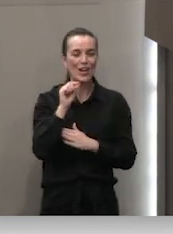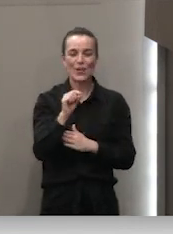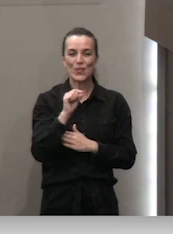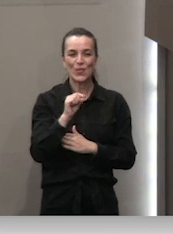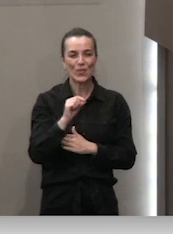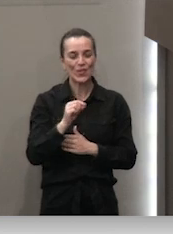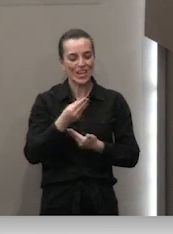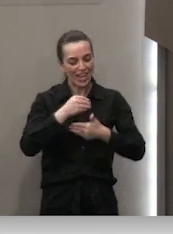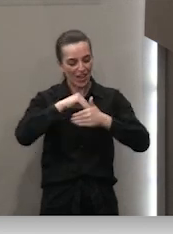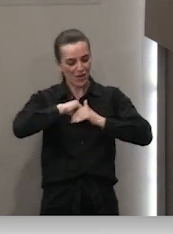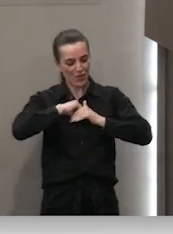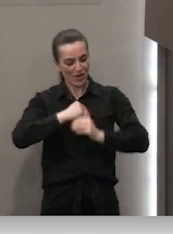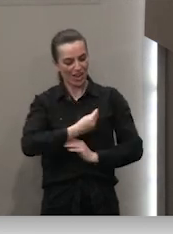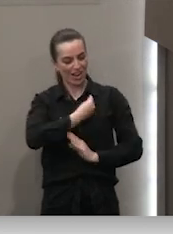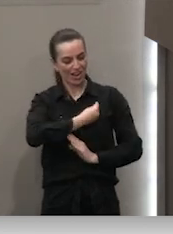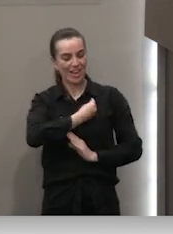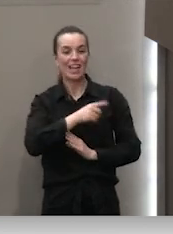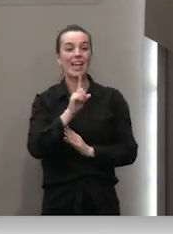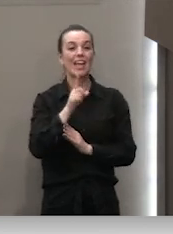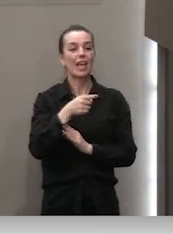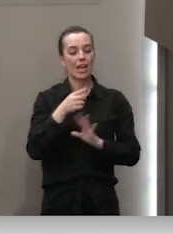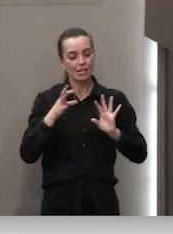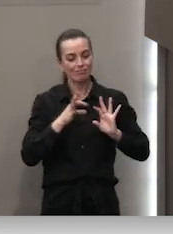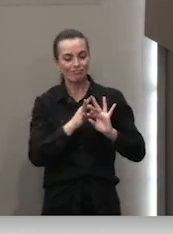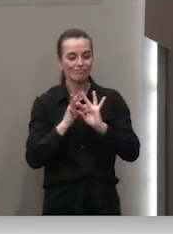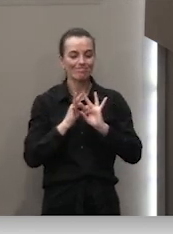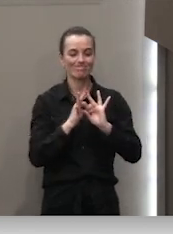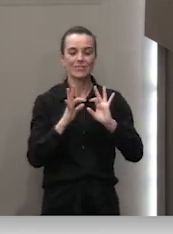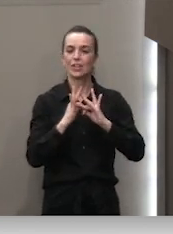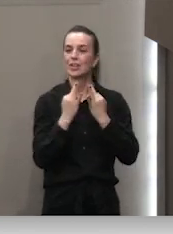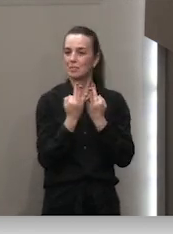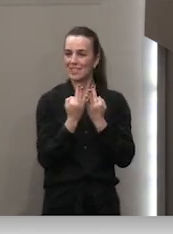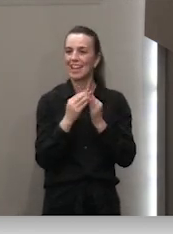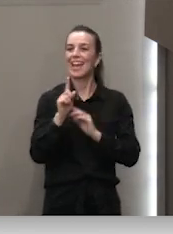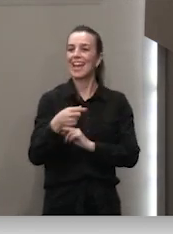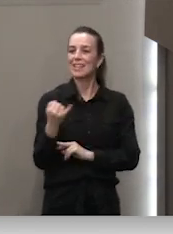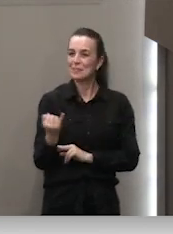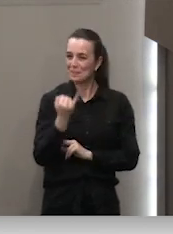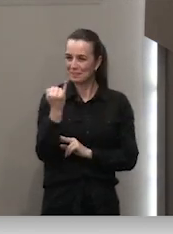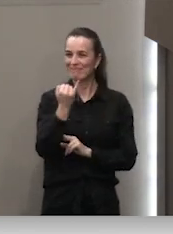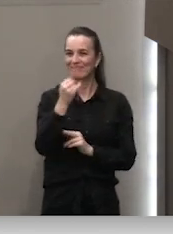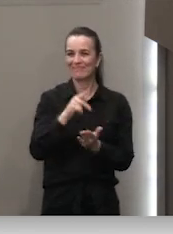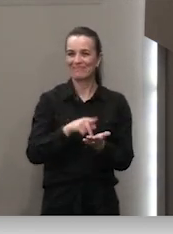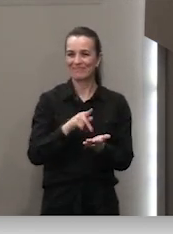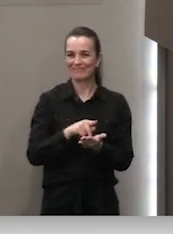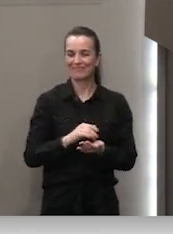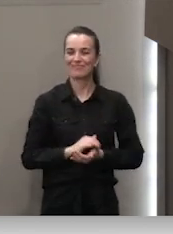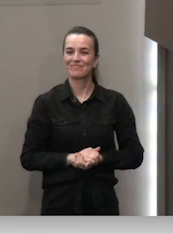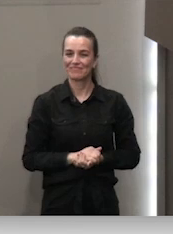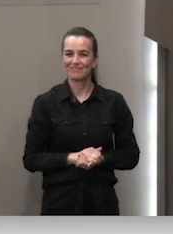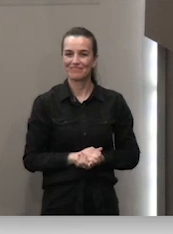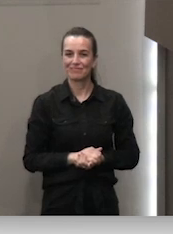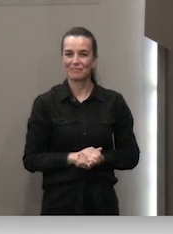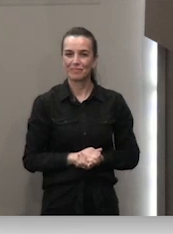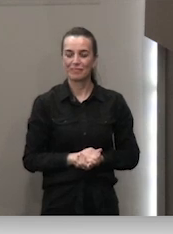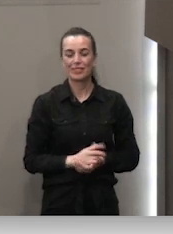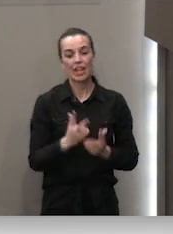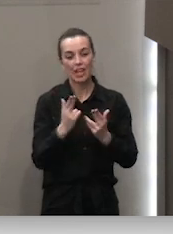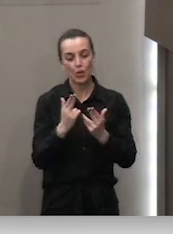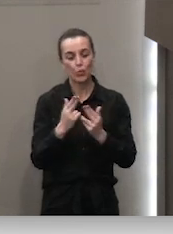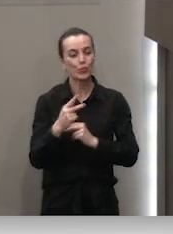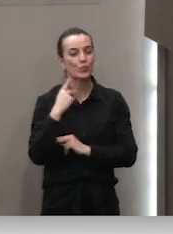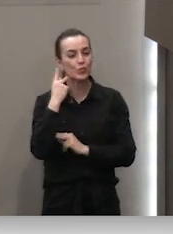toda a nossa vida é os laços familiares, né? Isso é que importa de fato. Como o vereador Saul falou no